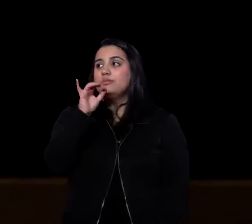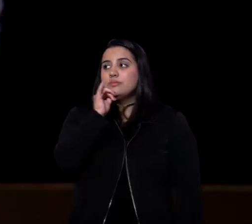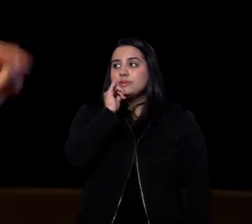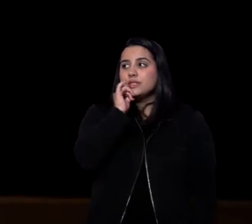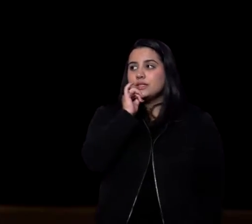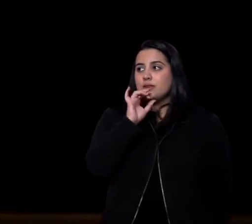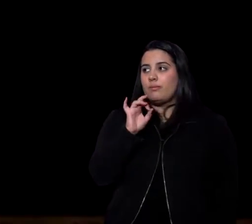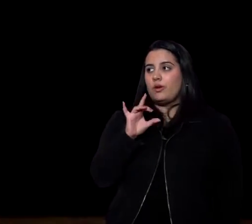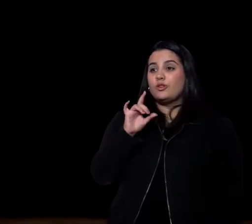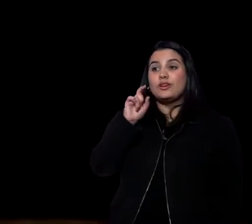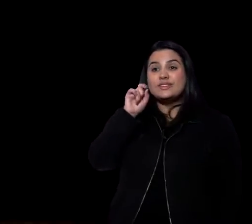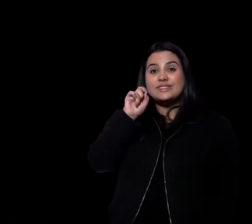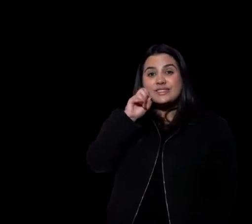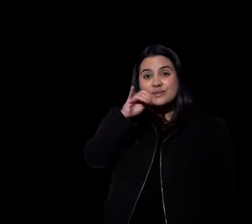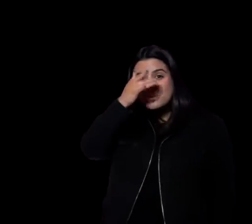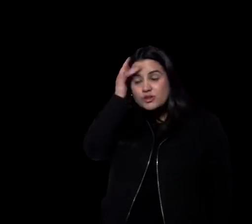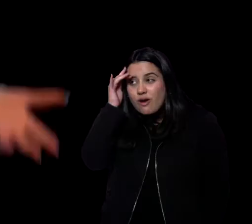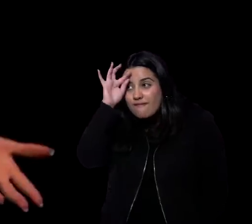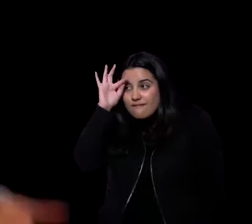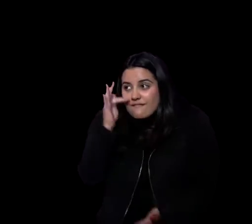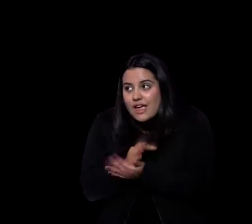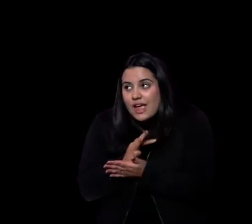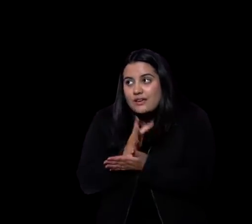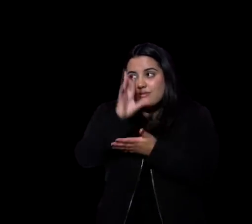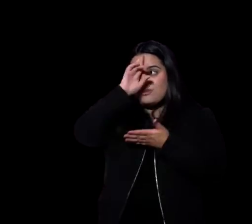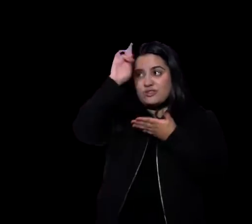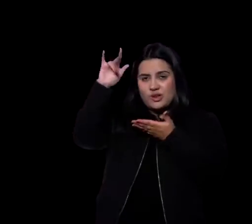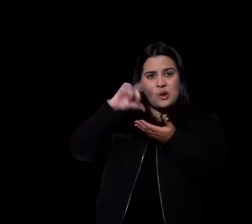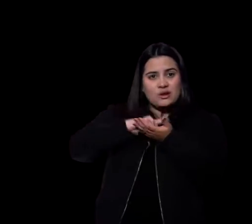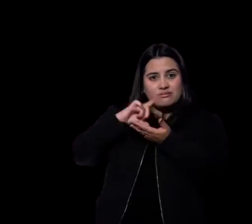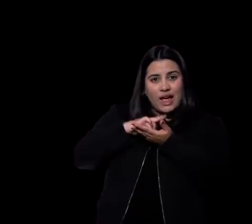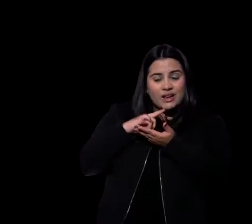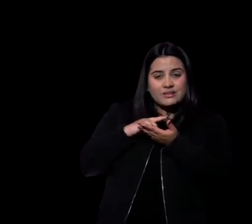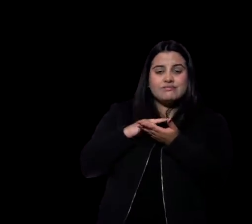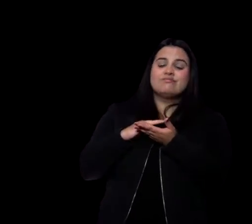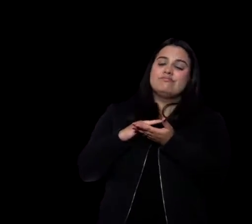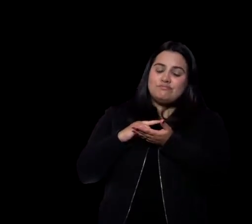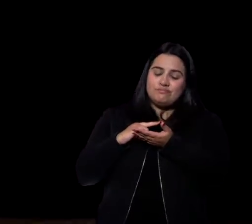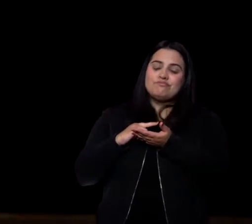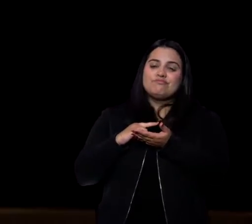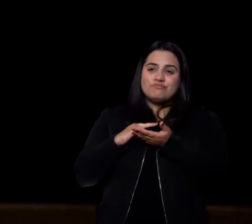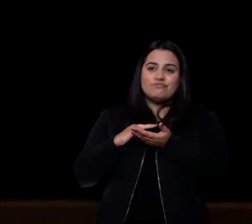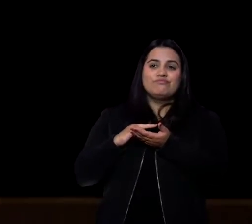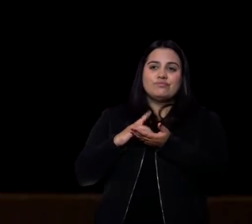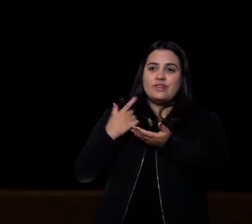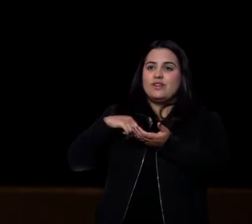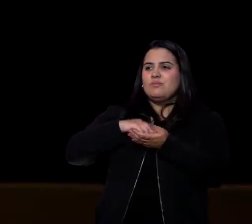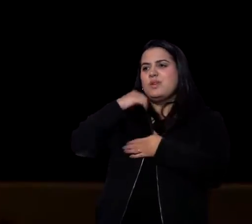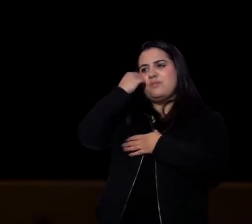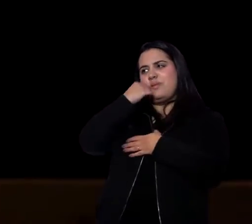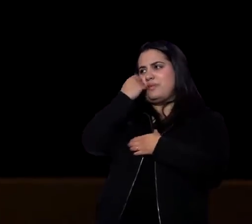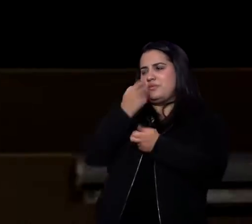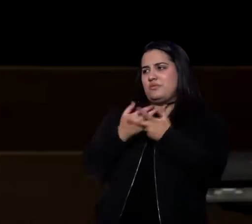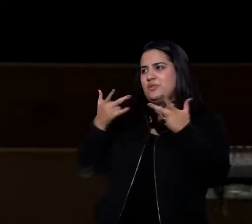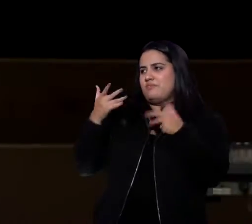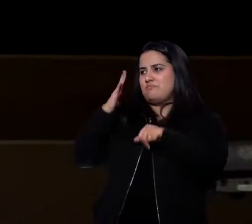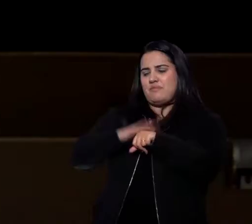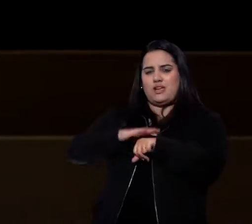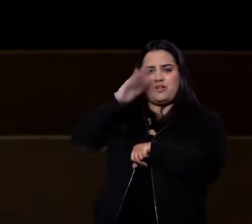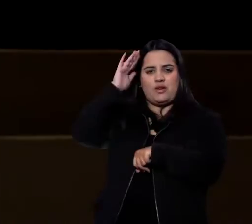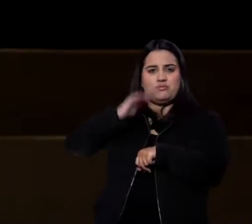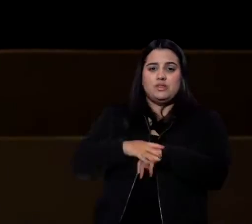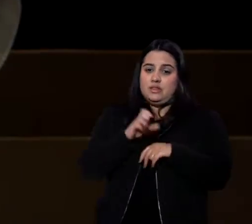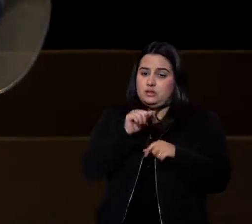quem tem fé no Senhor, quem deposita a sua vida diante dEle, né? a gente vive coisas ainda maiores, seja